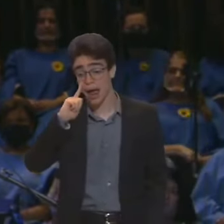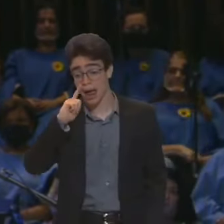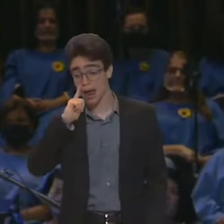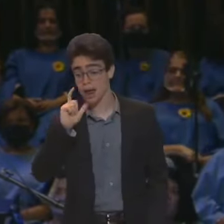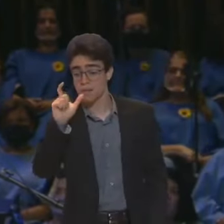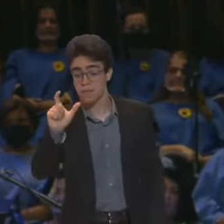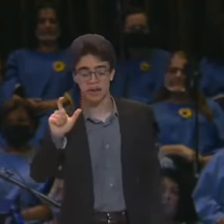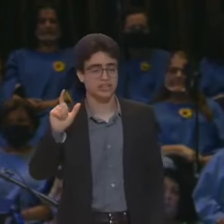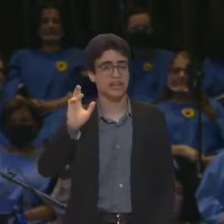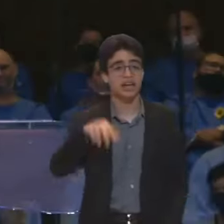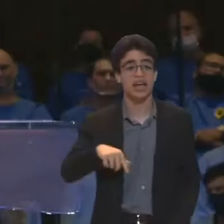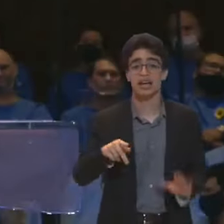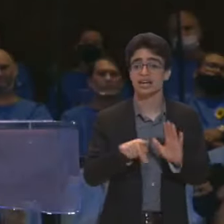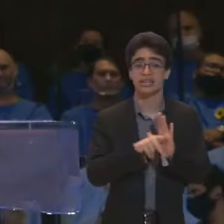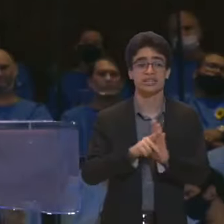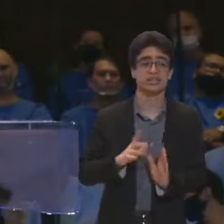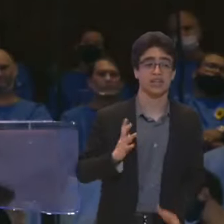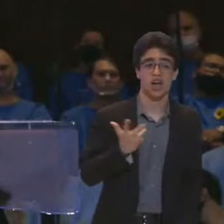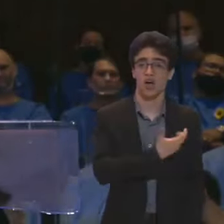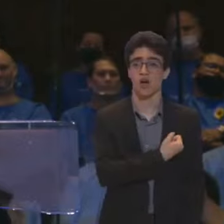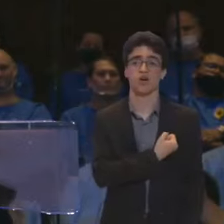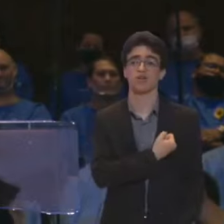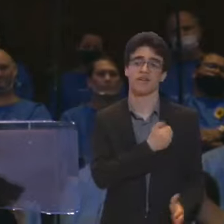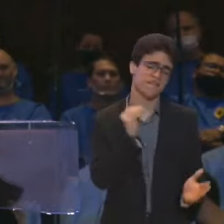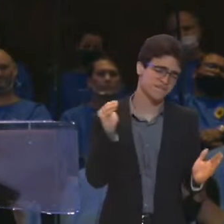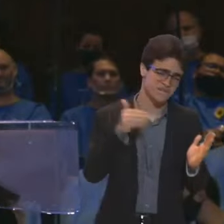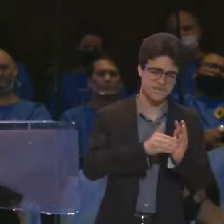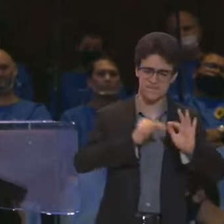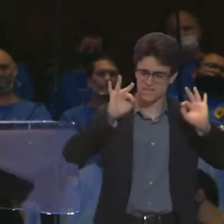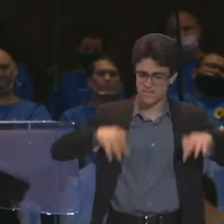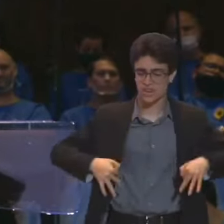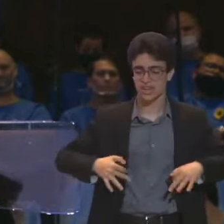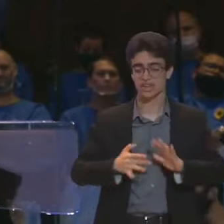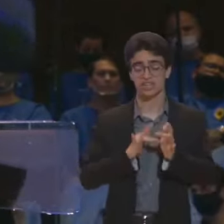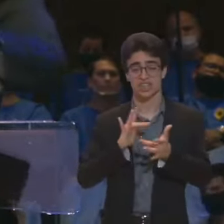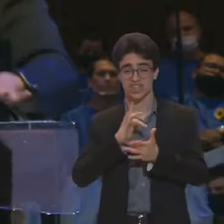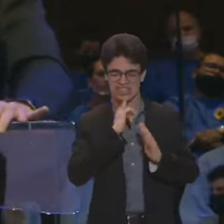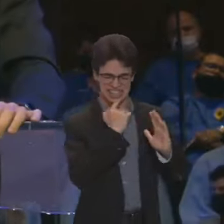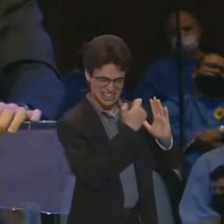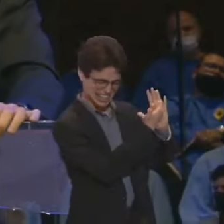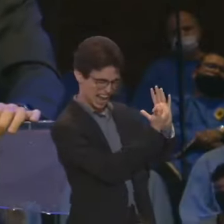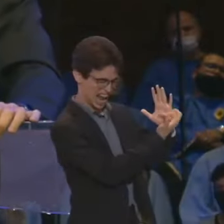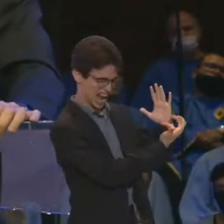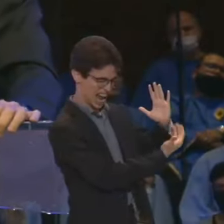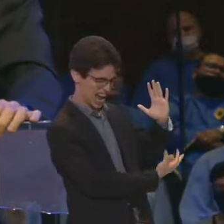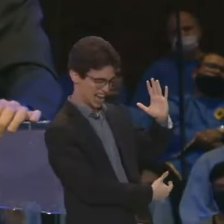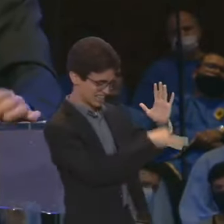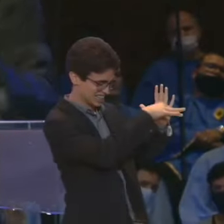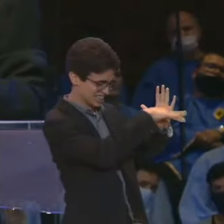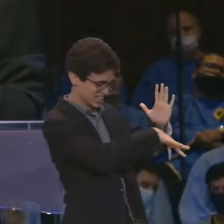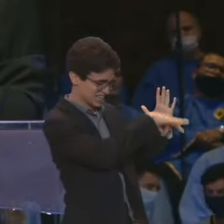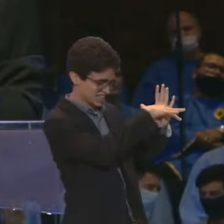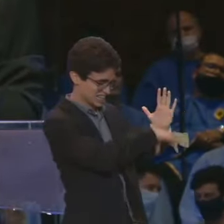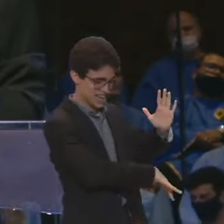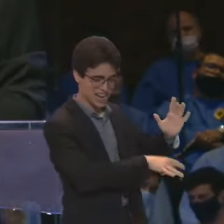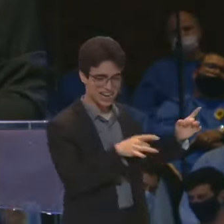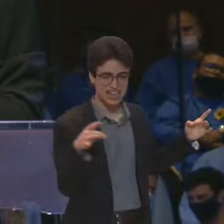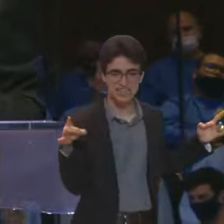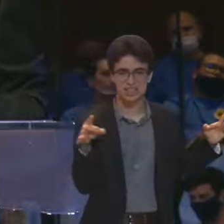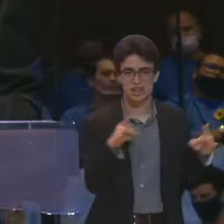gota final no cálice da salvação, transbordou ali quando ele na cruz do Calvário morreu por nós. Mas